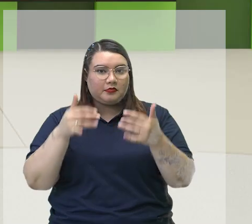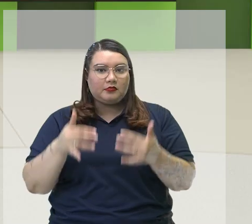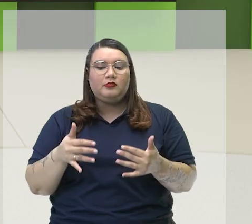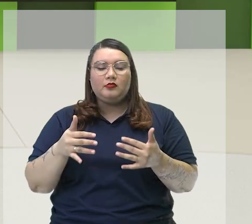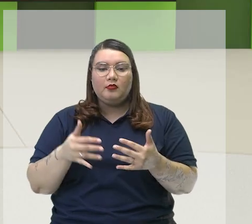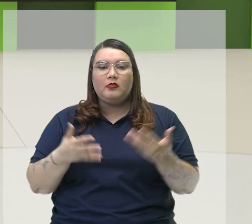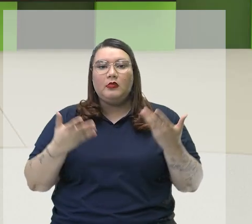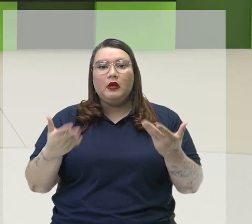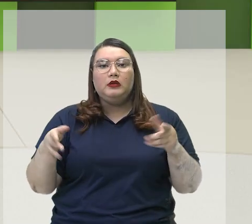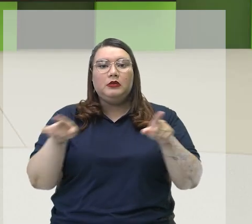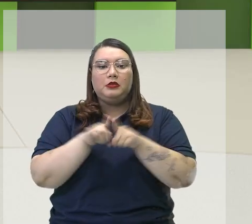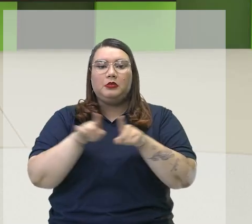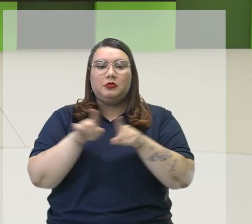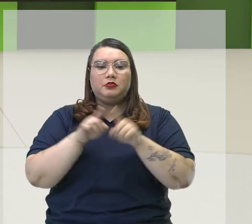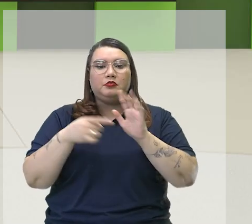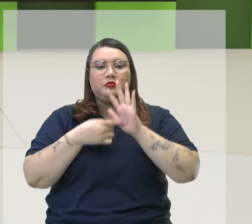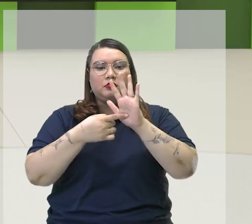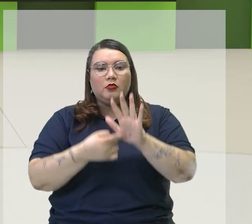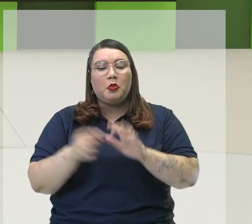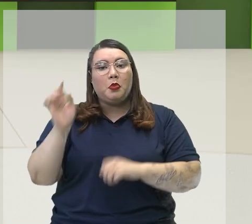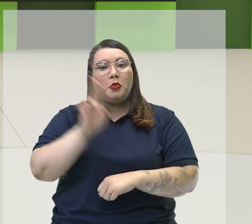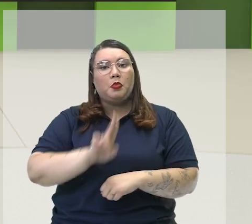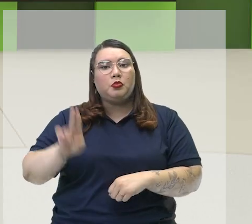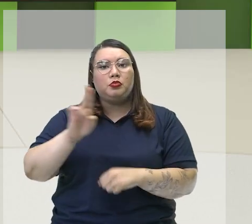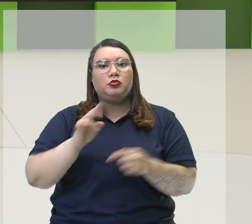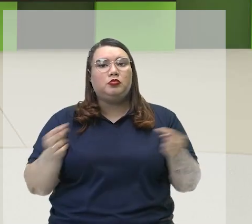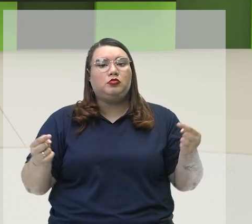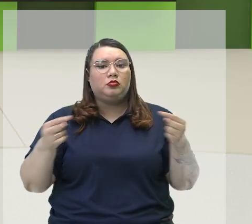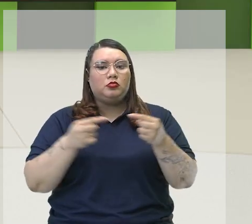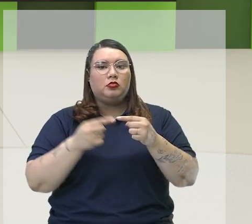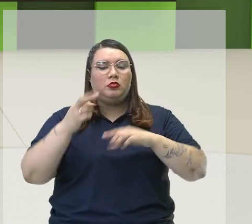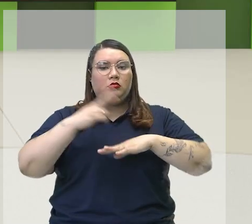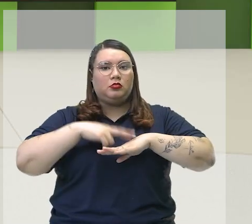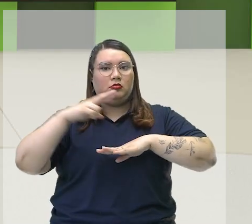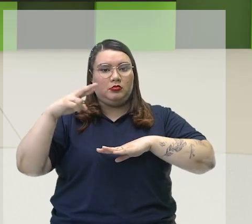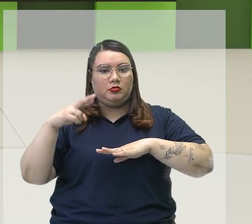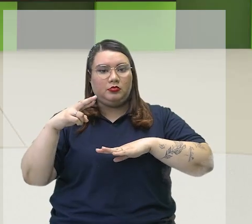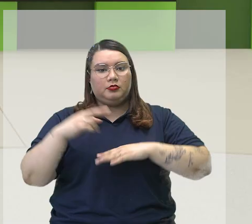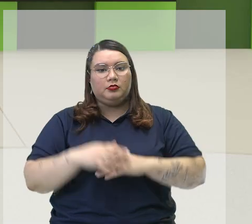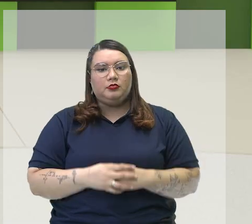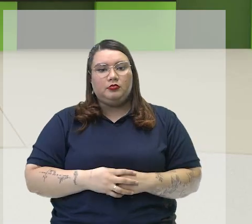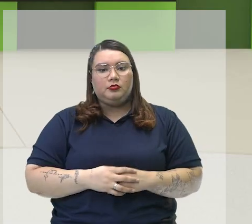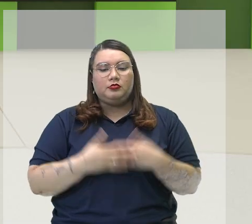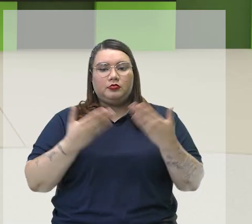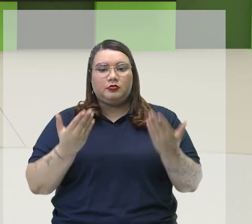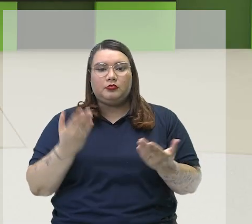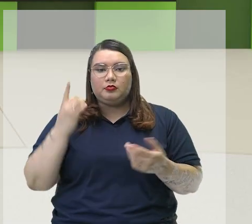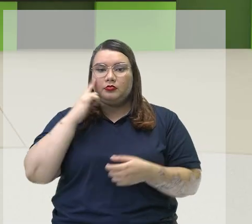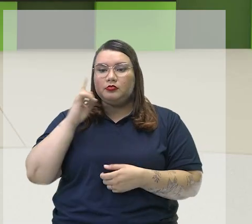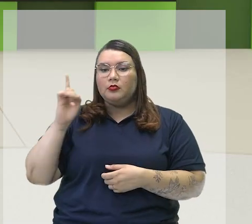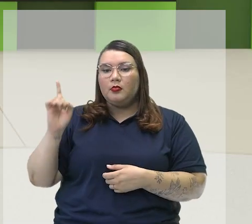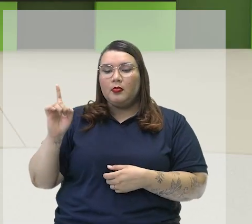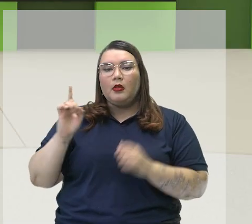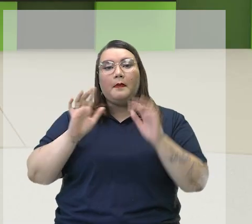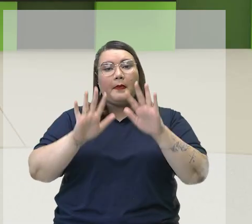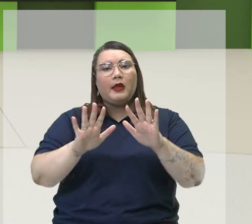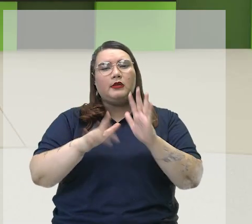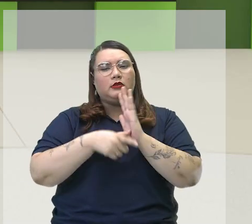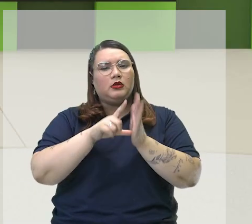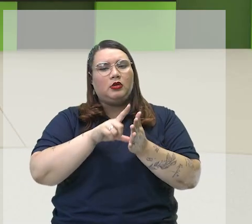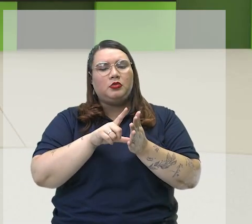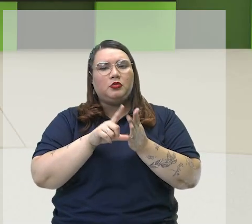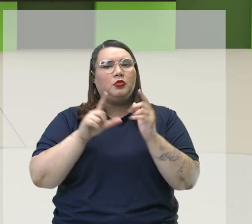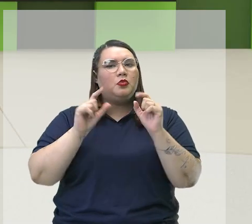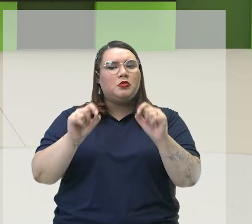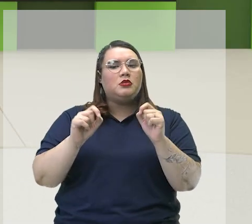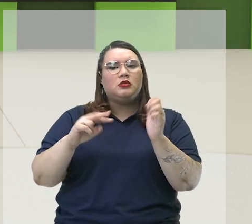E trago para vocês aplicações também da radioatividade. Aí temos aí outro questionamento. E o que